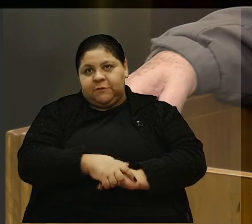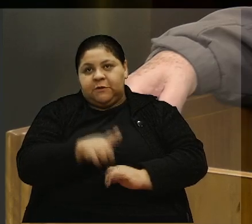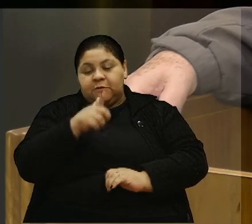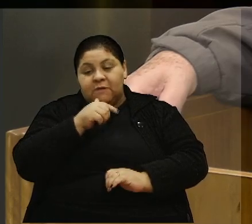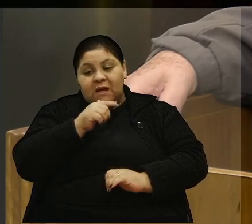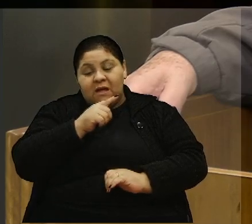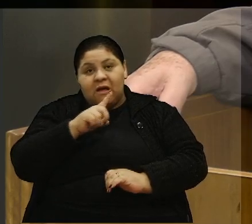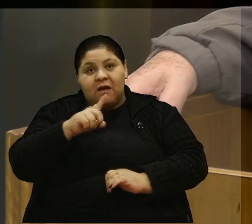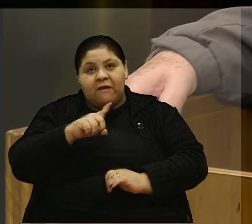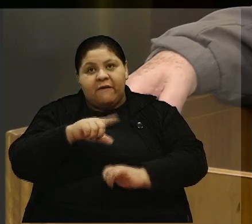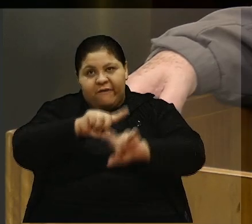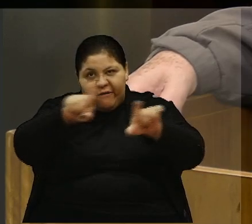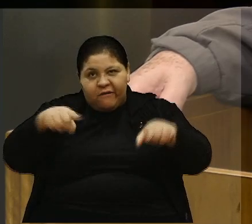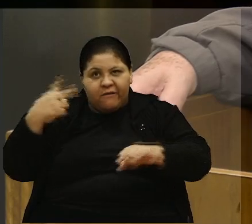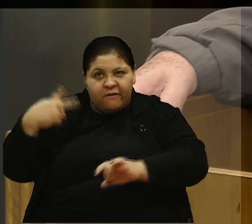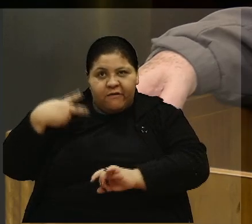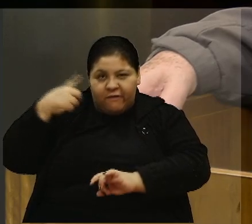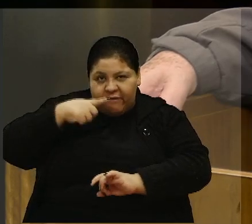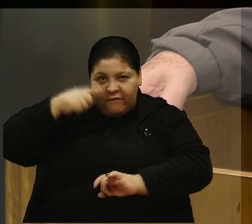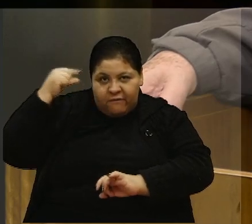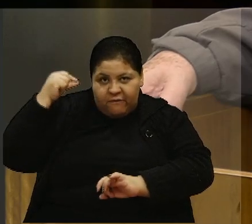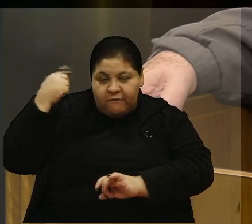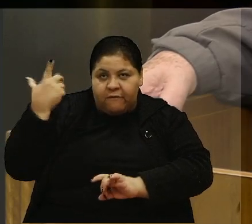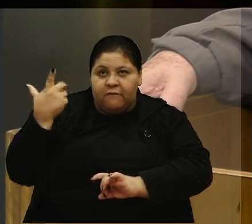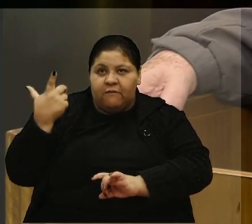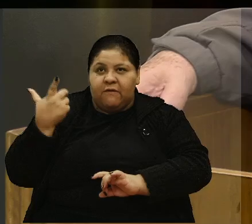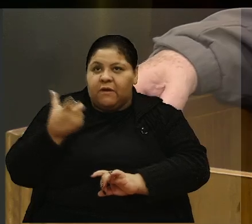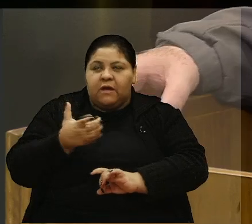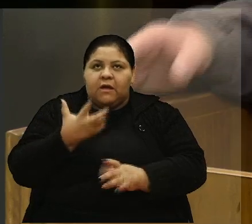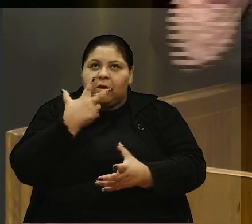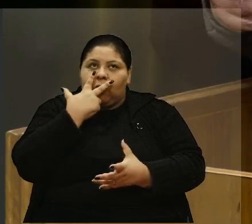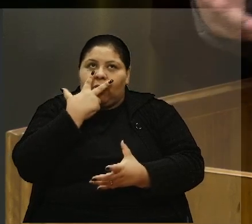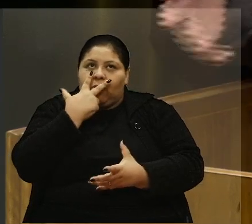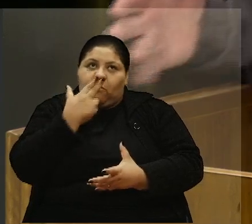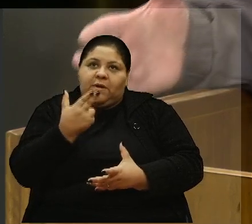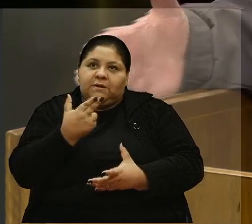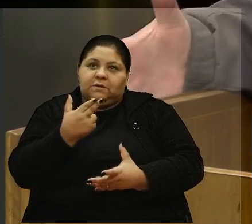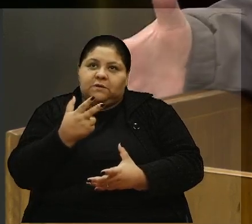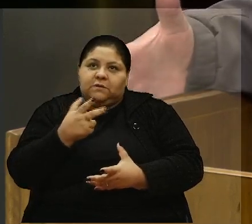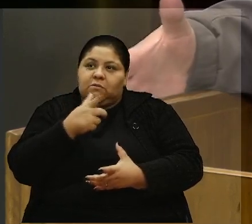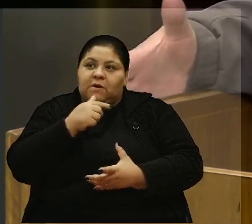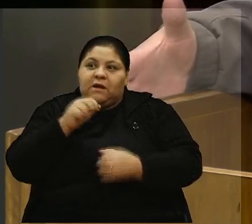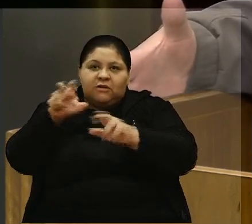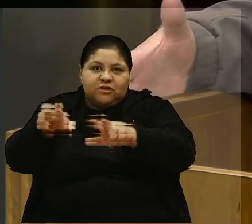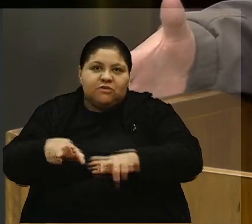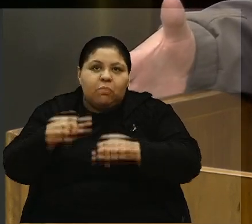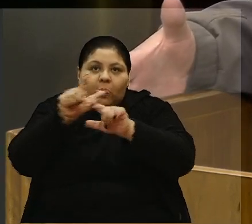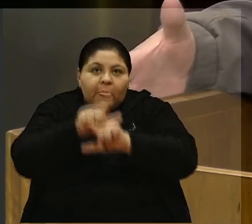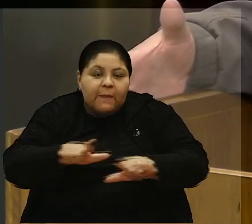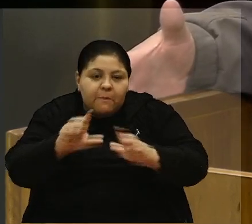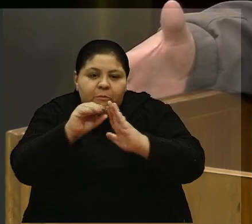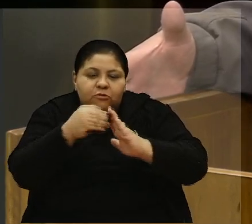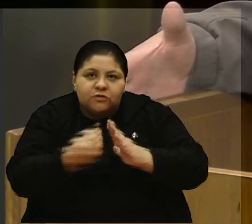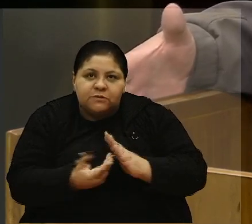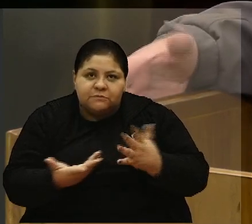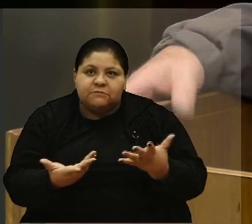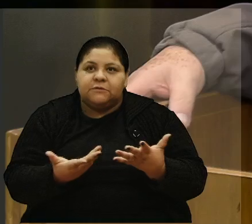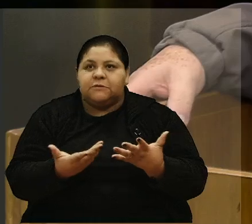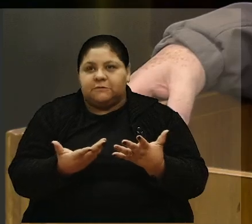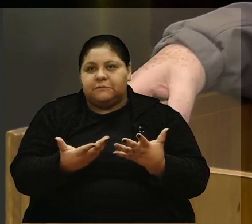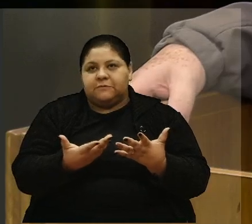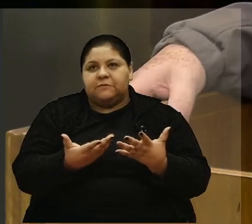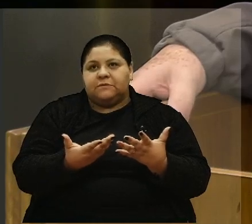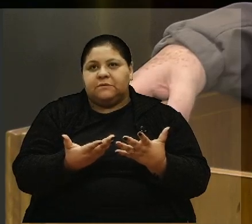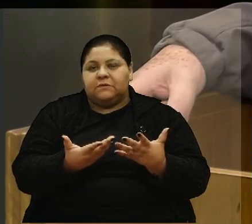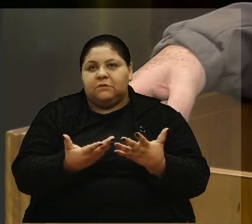nós temos, vereador Aldonei, que é basicamente uma água de campo, ela vem praticamente limpa para o SAMAI. Ela vem praticamente limpa,